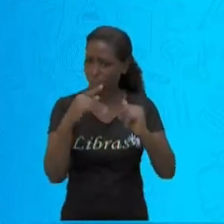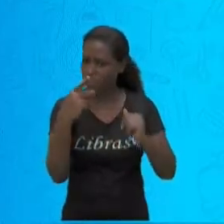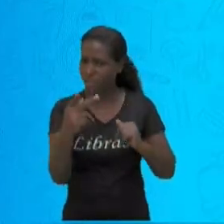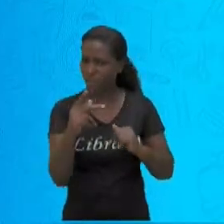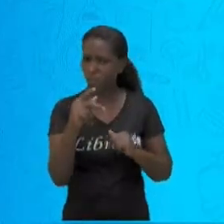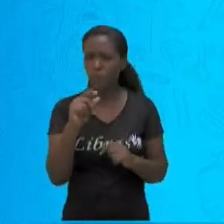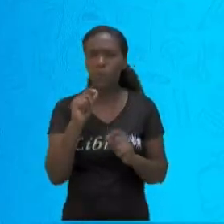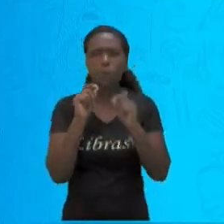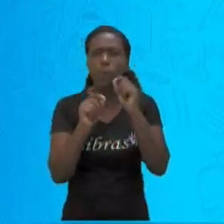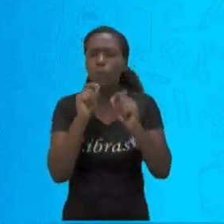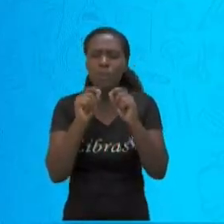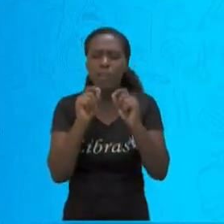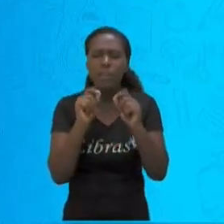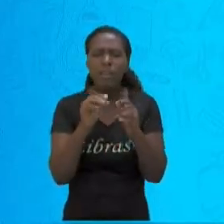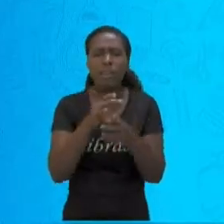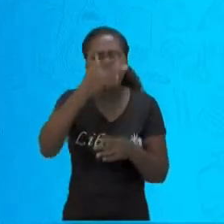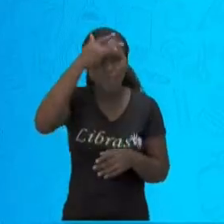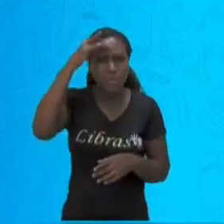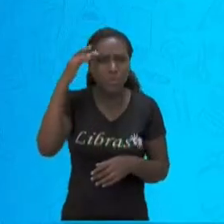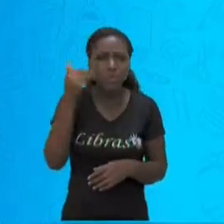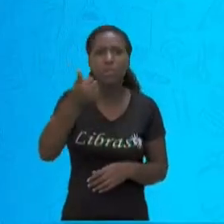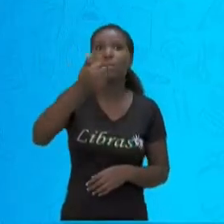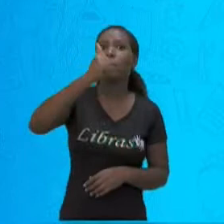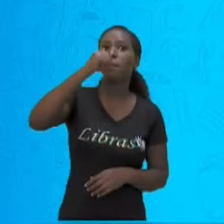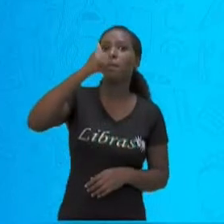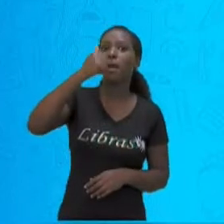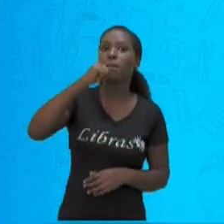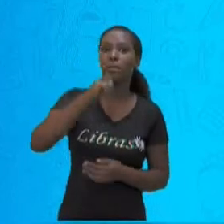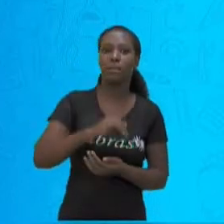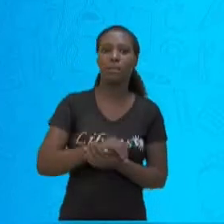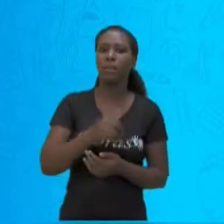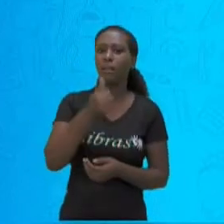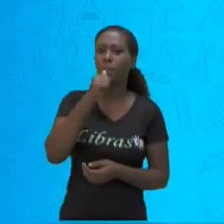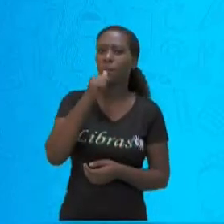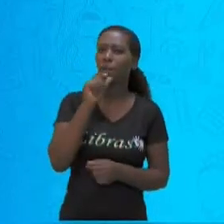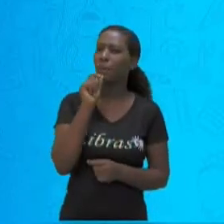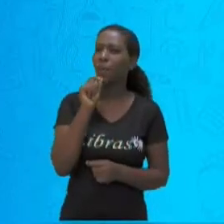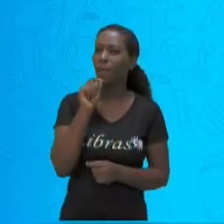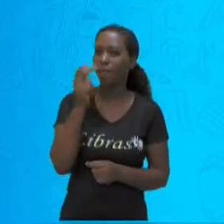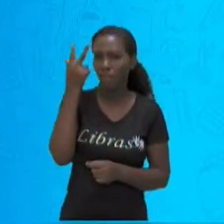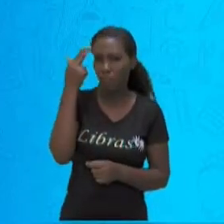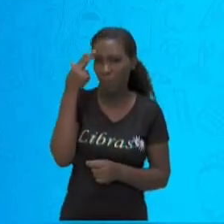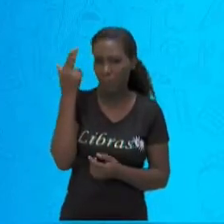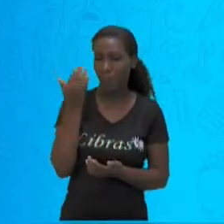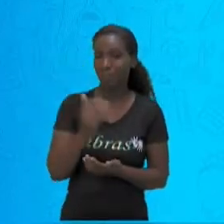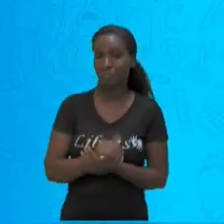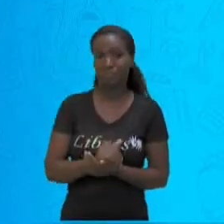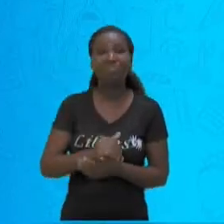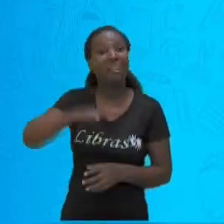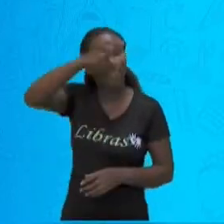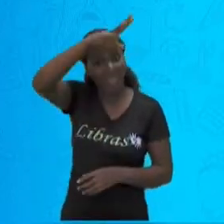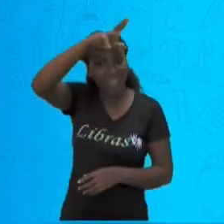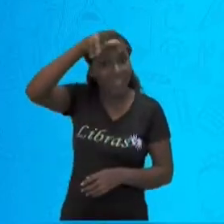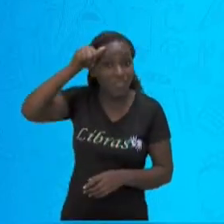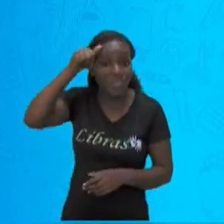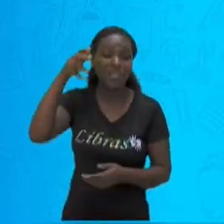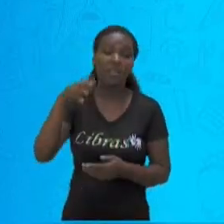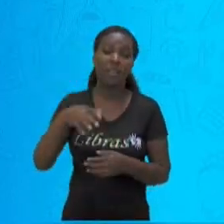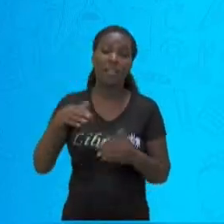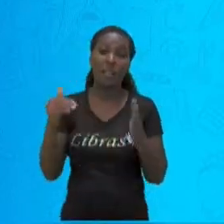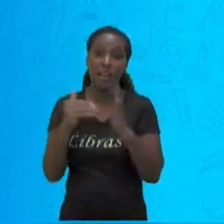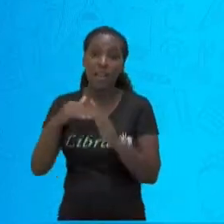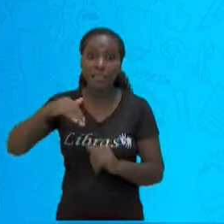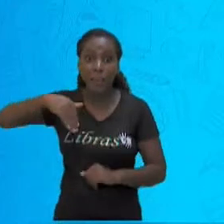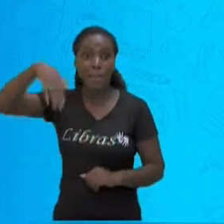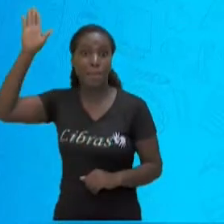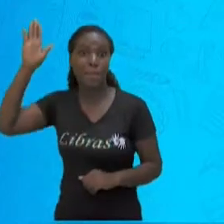até mais do que água. Isso é sério. Então, vamos lá. Se não pensou nesse produto, daqui a